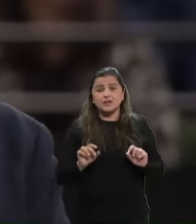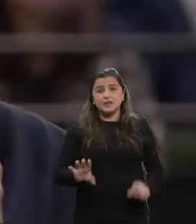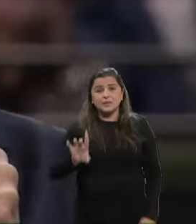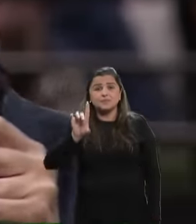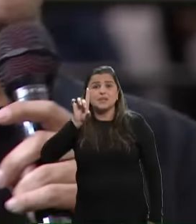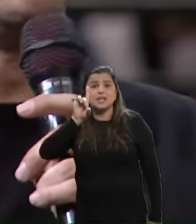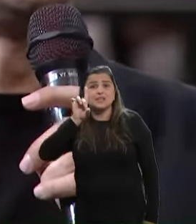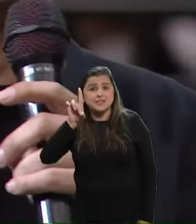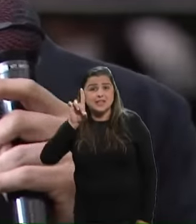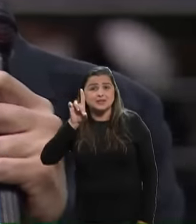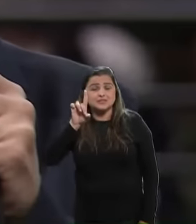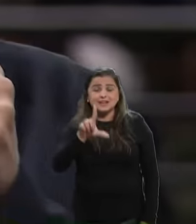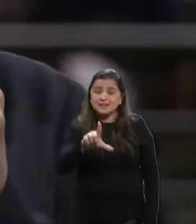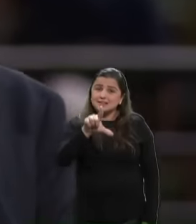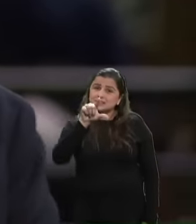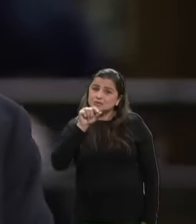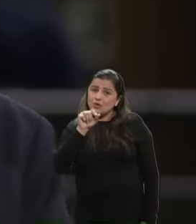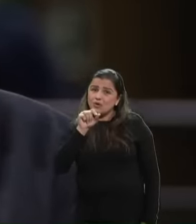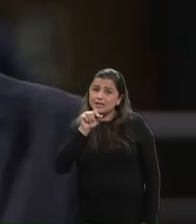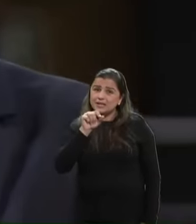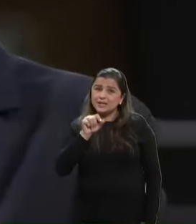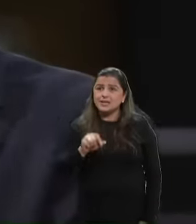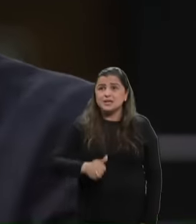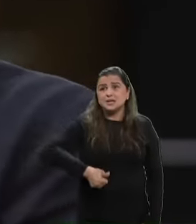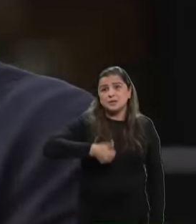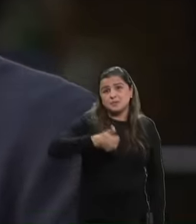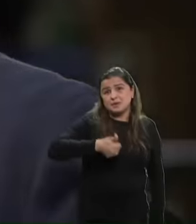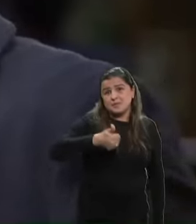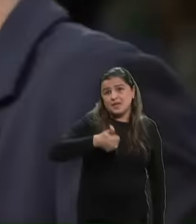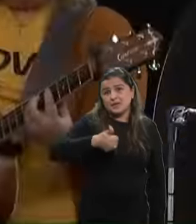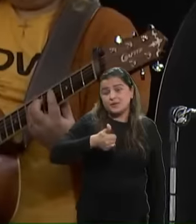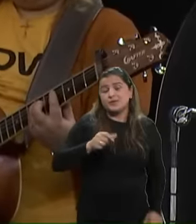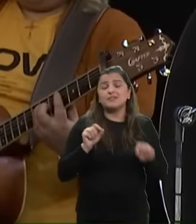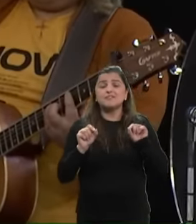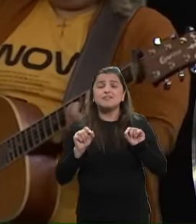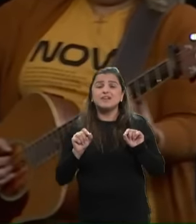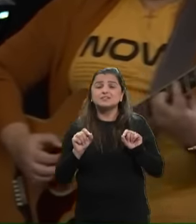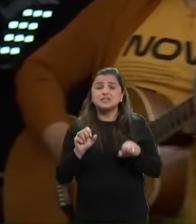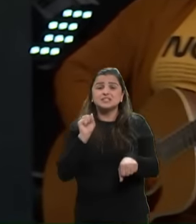homem improvável, primeiro Deus te faz esperar.